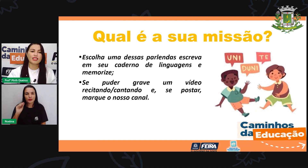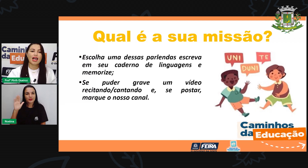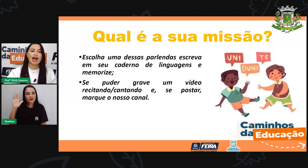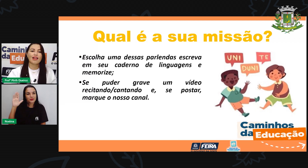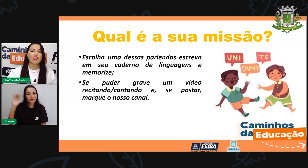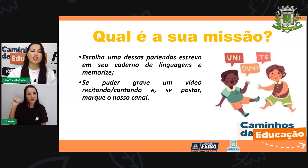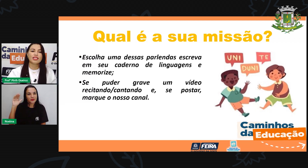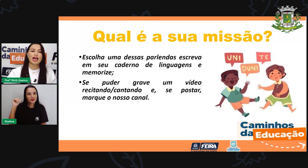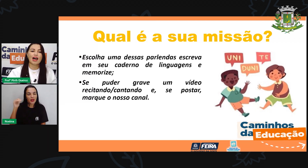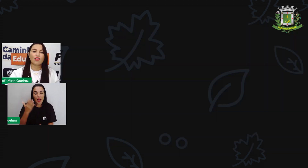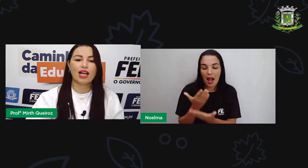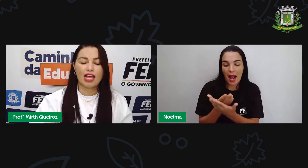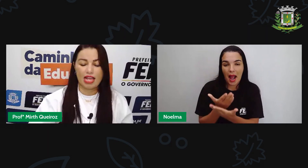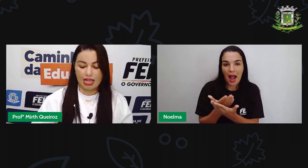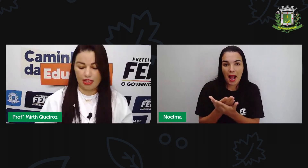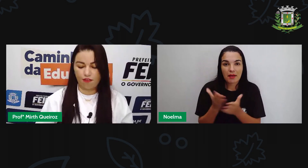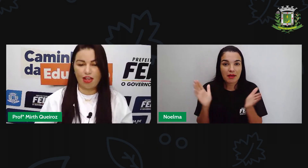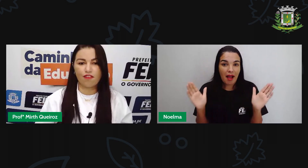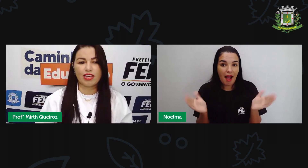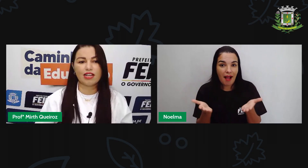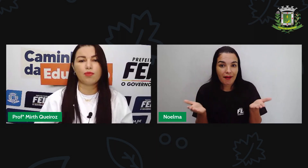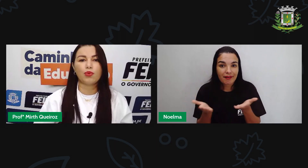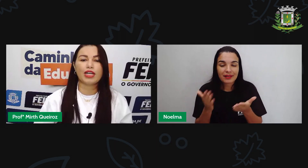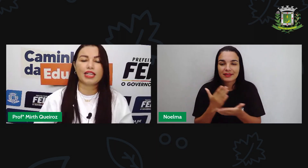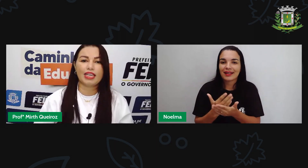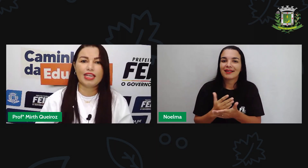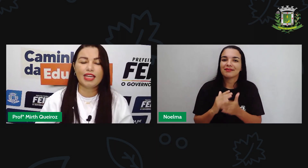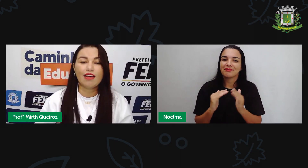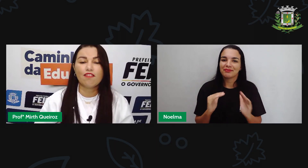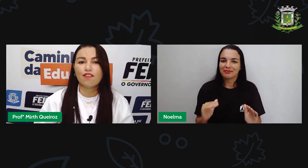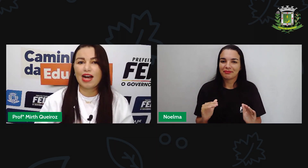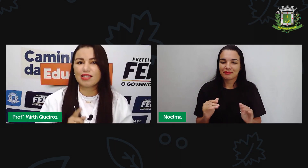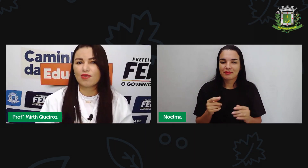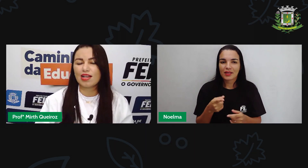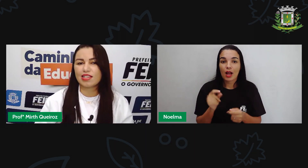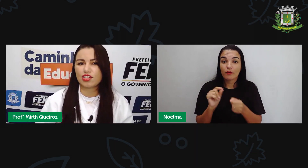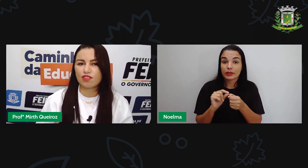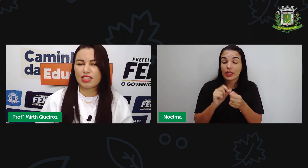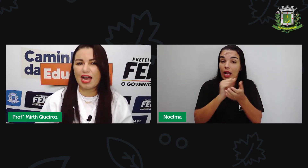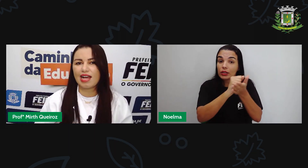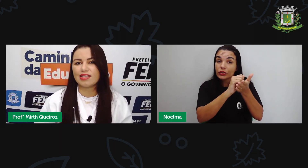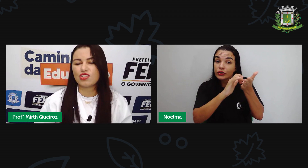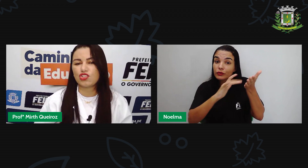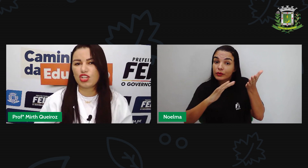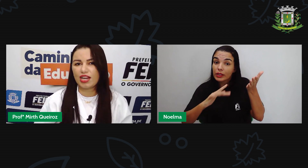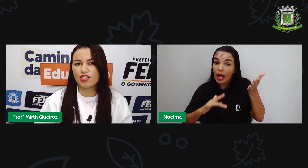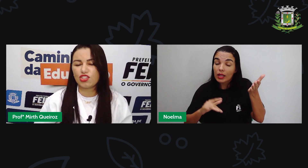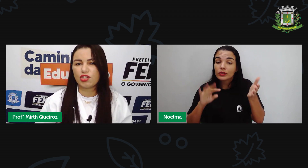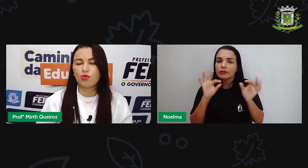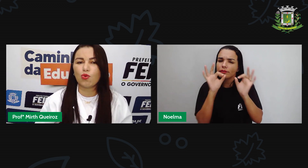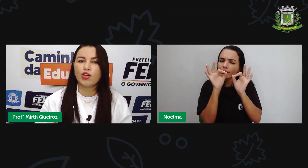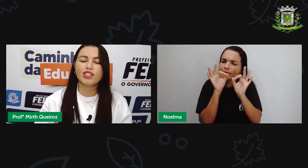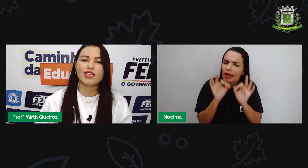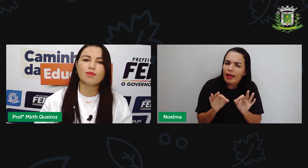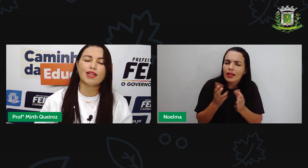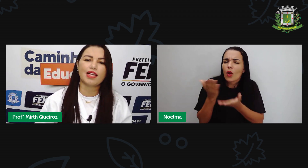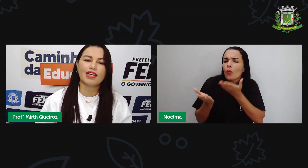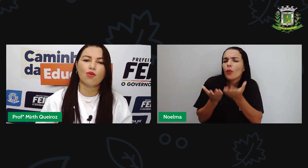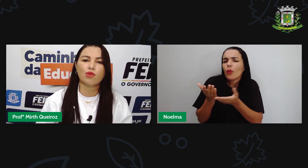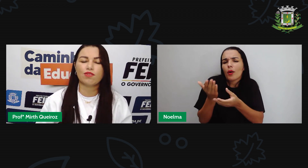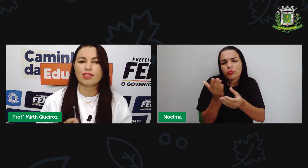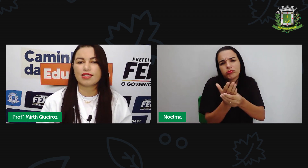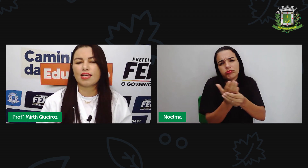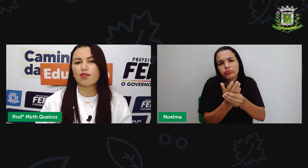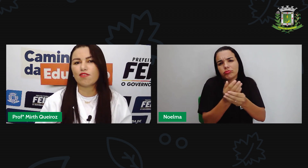vocês. A nossa aula, ela vai ficando por aqui, passam as atividades direitinho, cuide desse